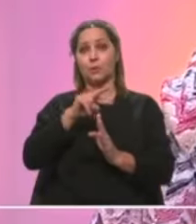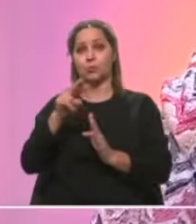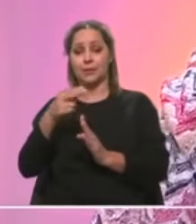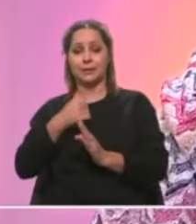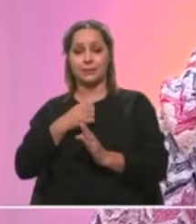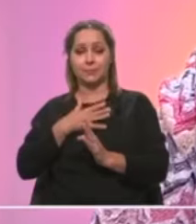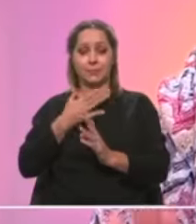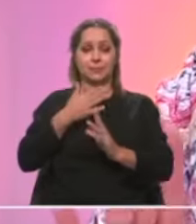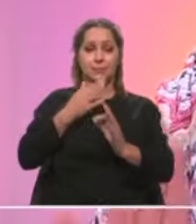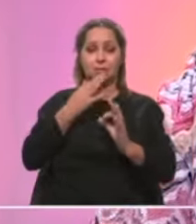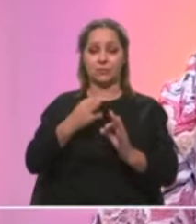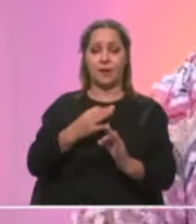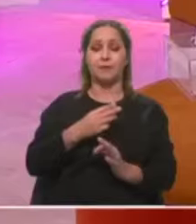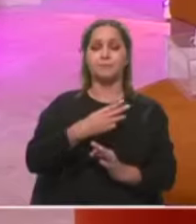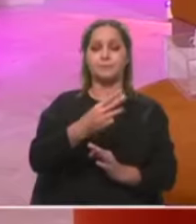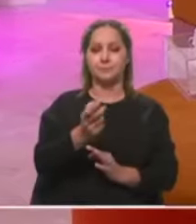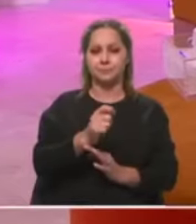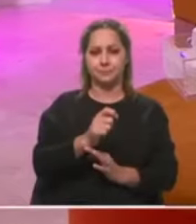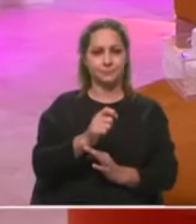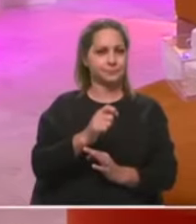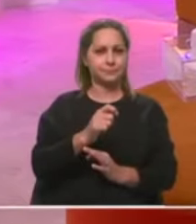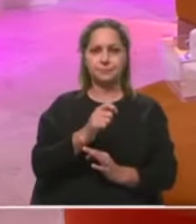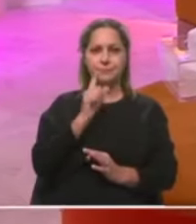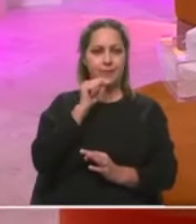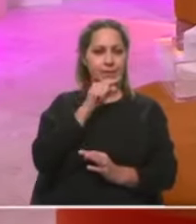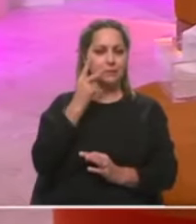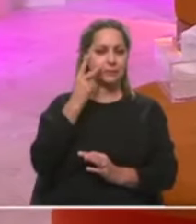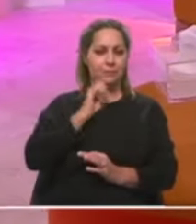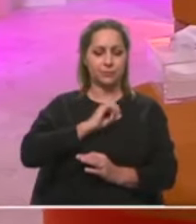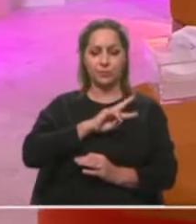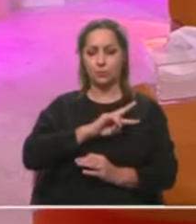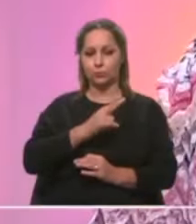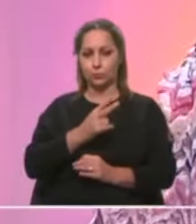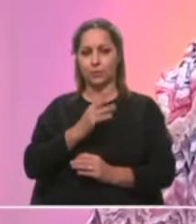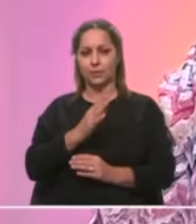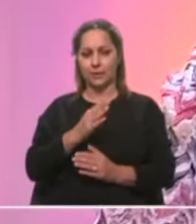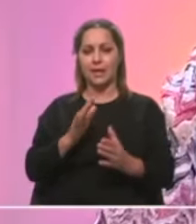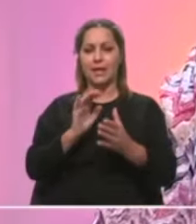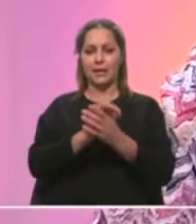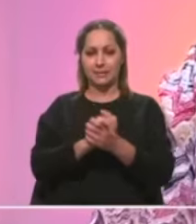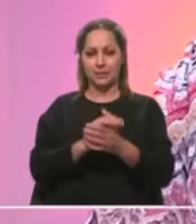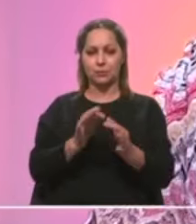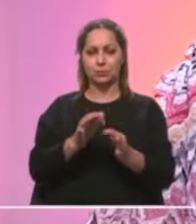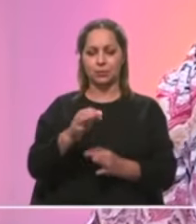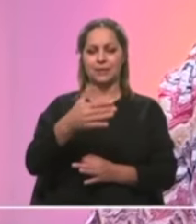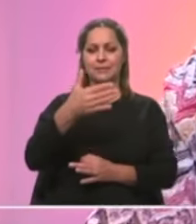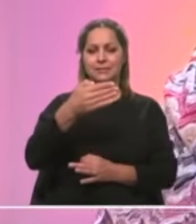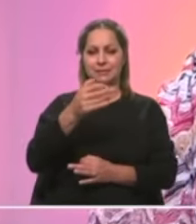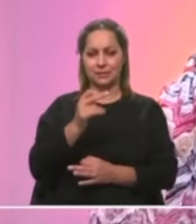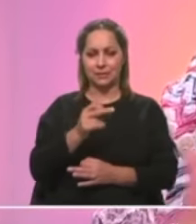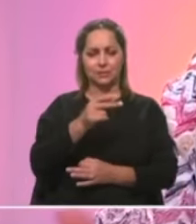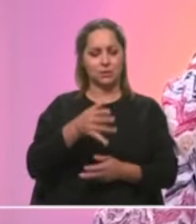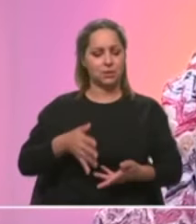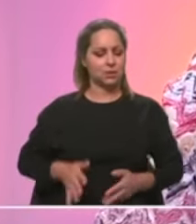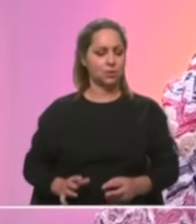Tem 3 meses. Virou-me a vida completa. E são 17 anos, não é? E foram 17 anos. Nasceram a melhor coisa